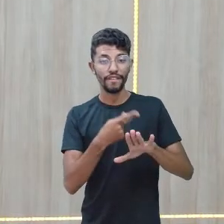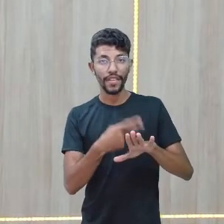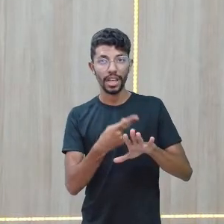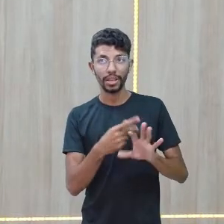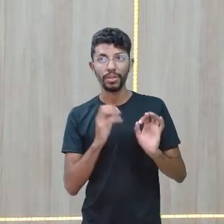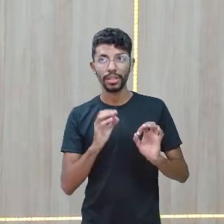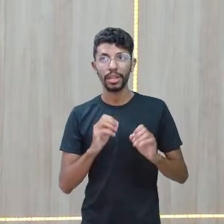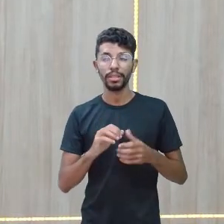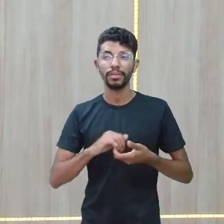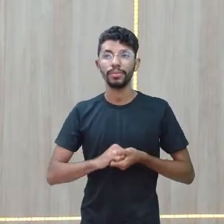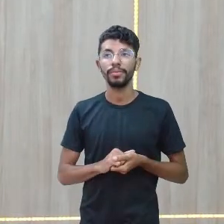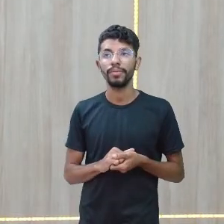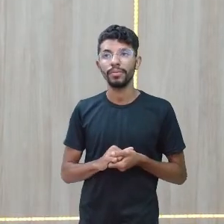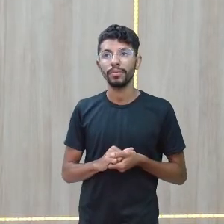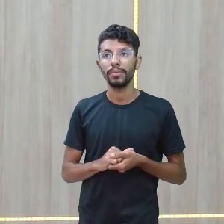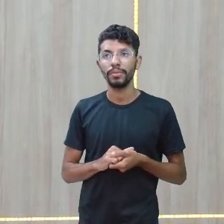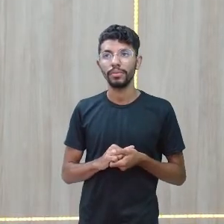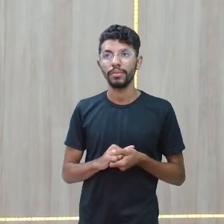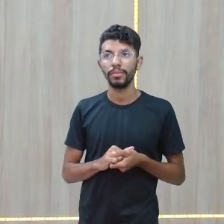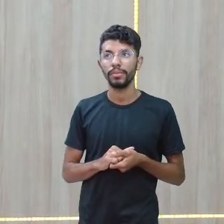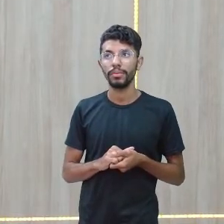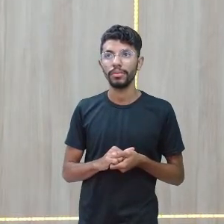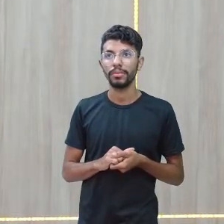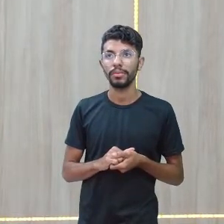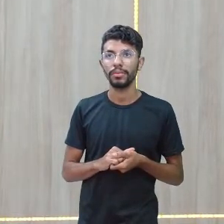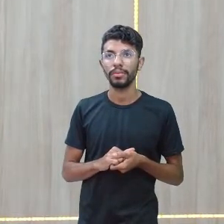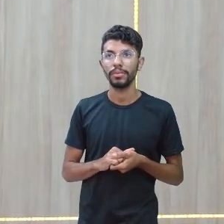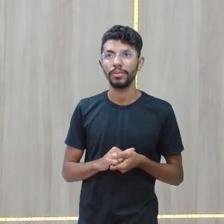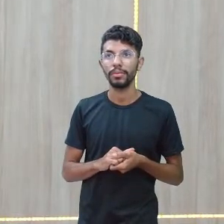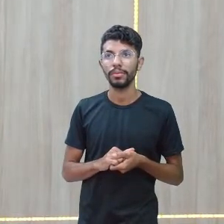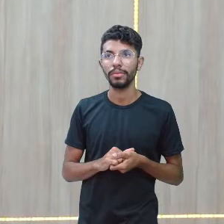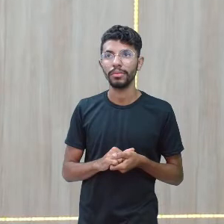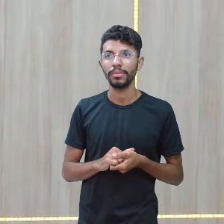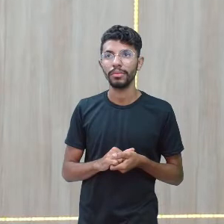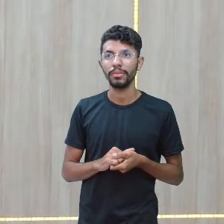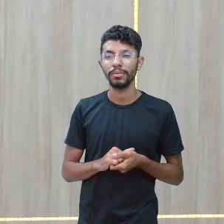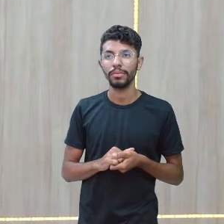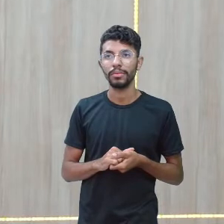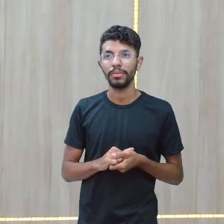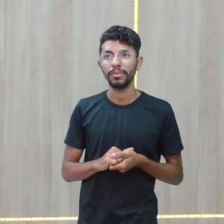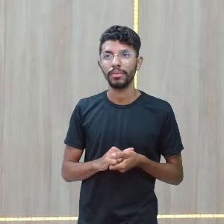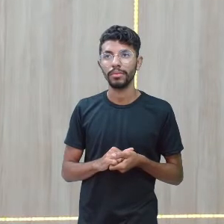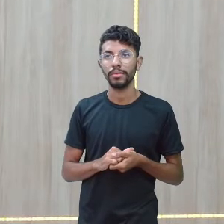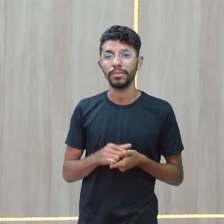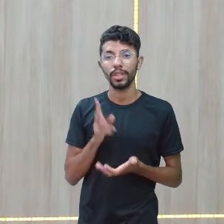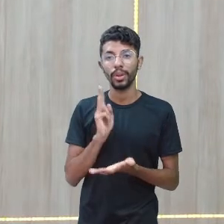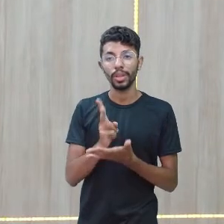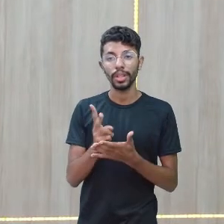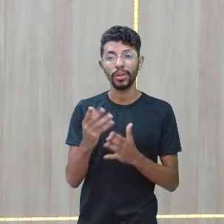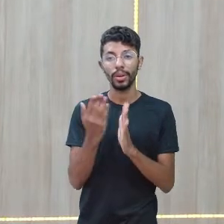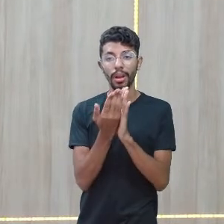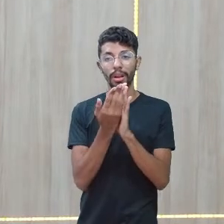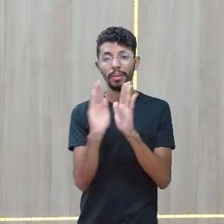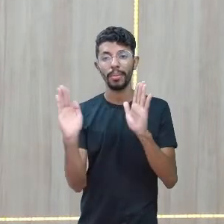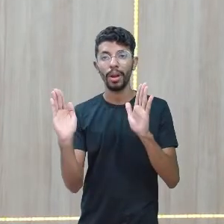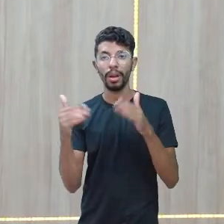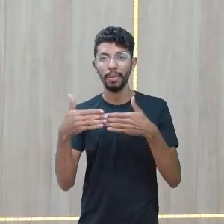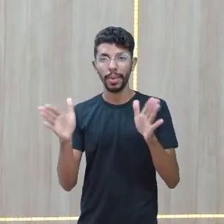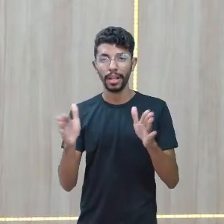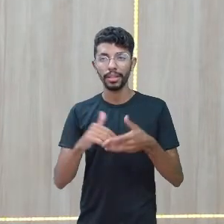porta fechada. Aliás, aberta. Fechar é close. Mantenha a porta